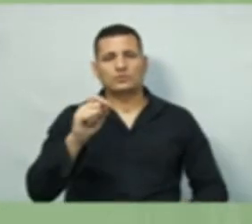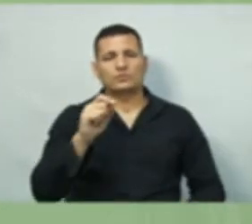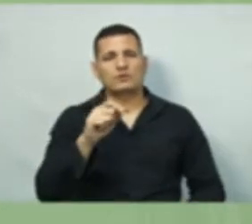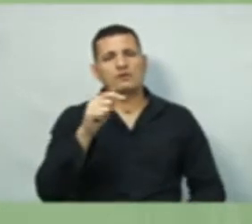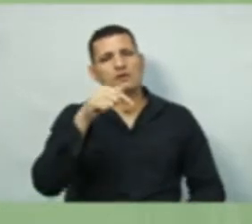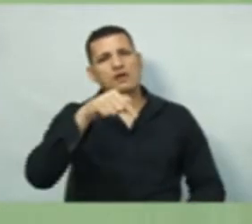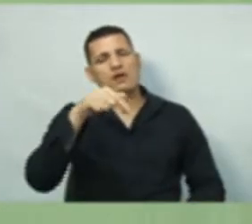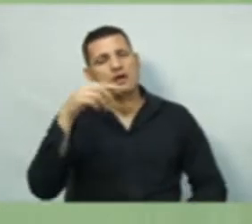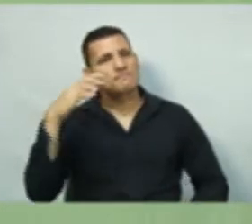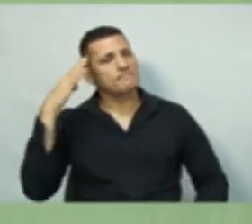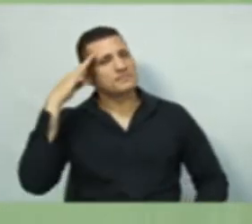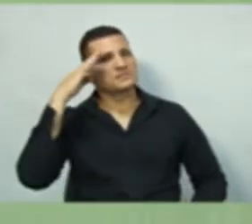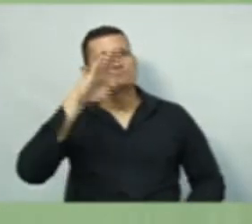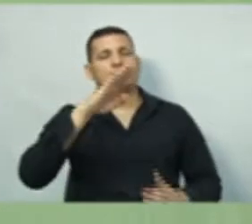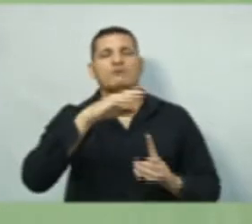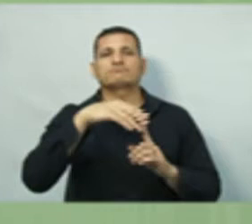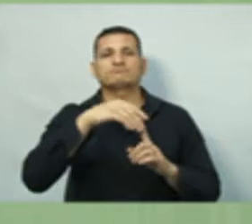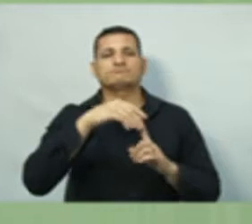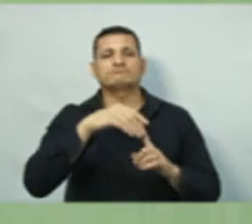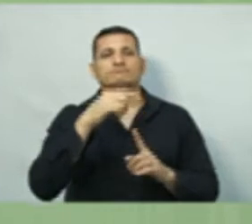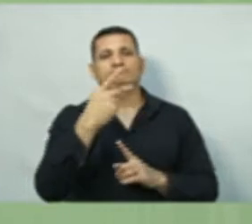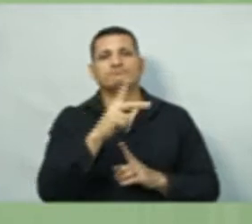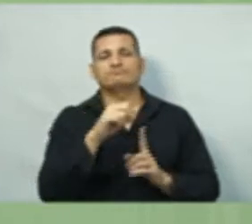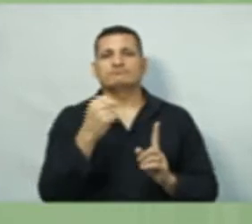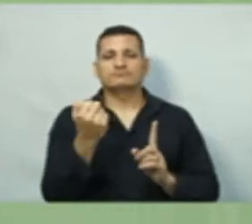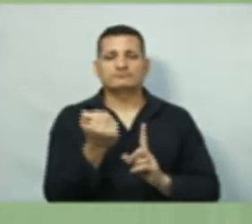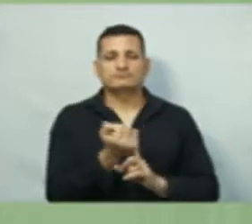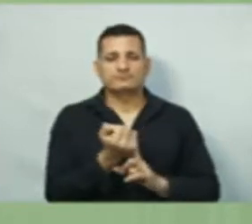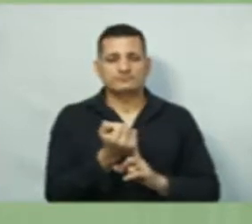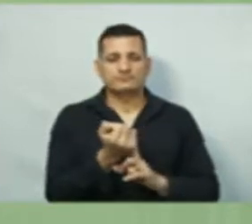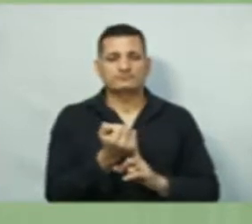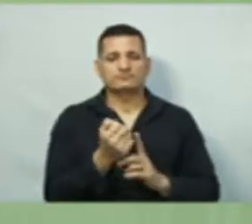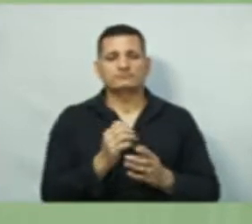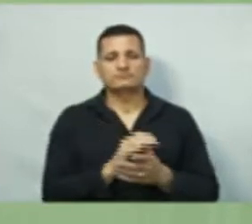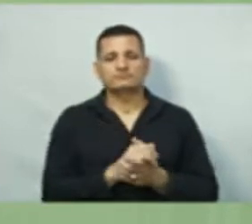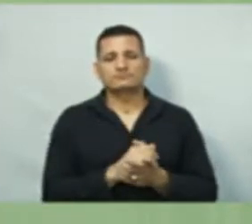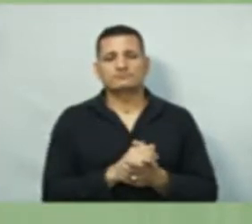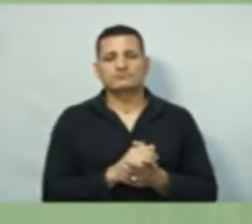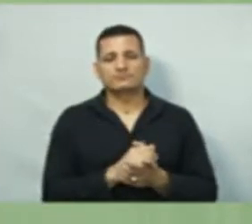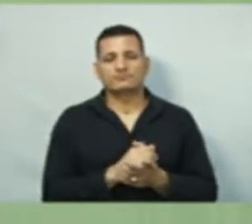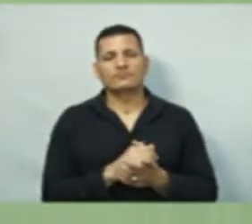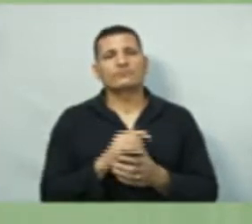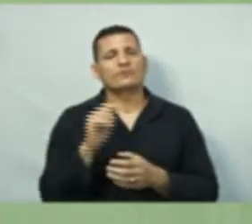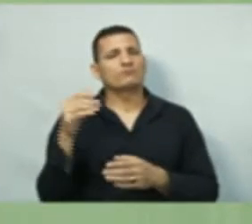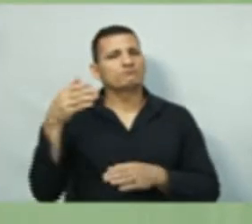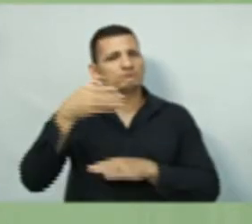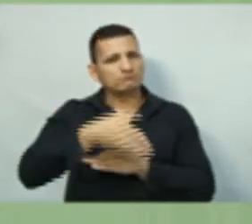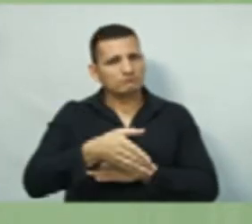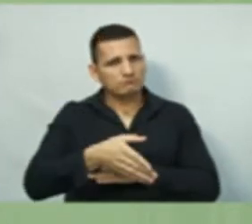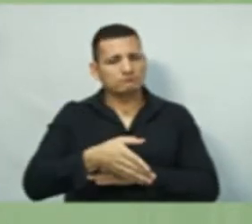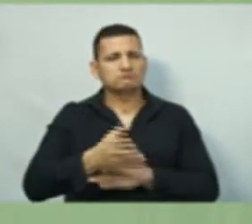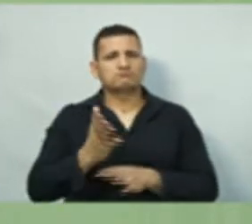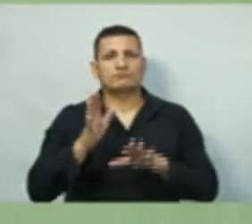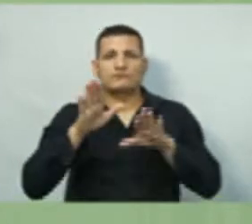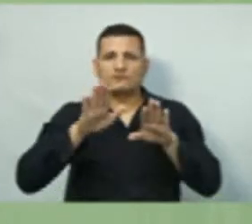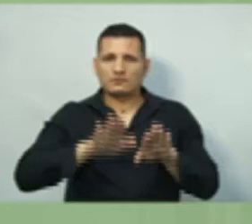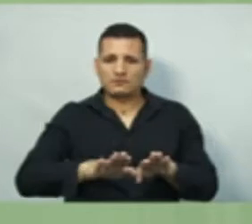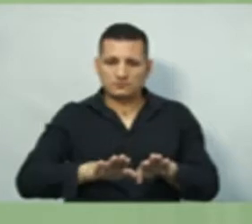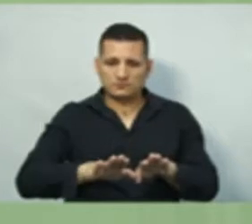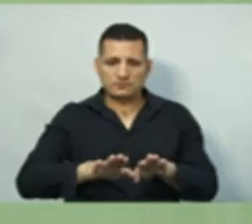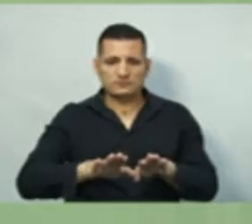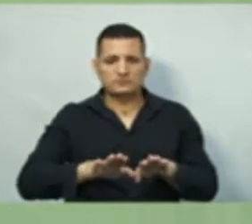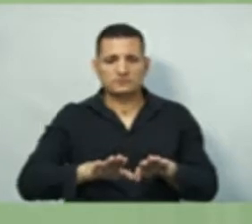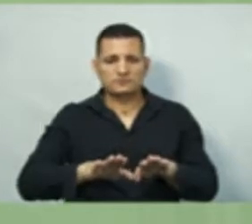elemento principal de sua sociedade. O ingresso, a permanência e a